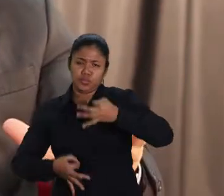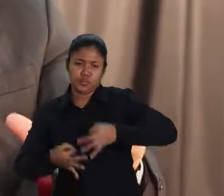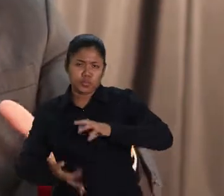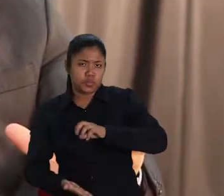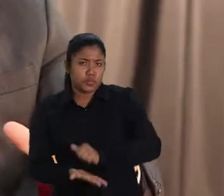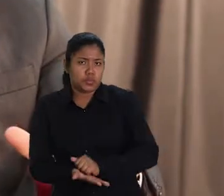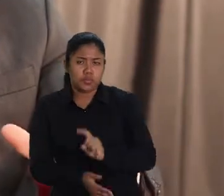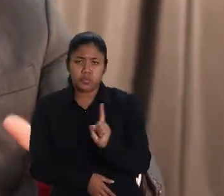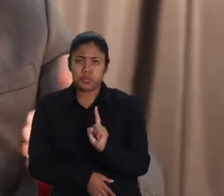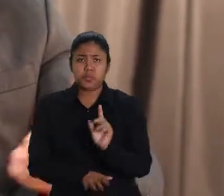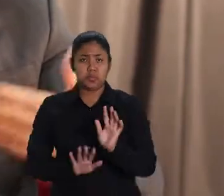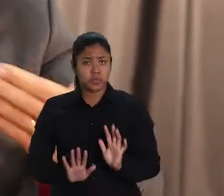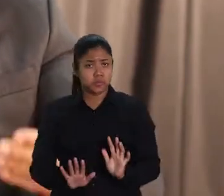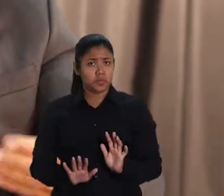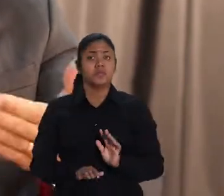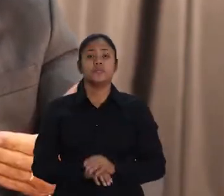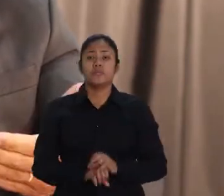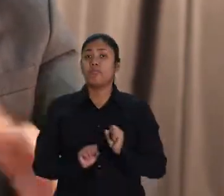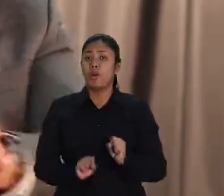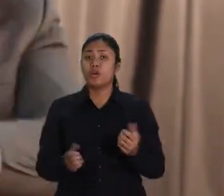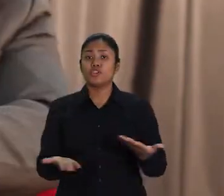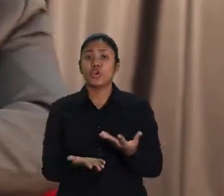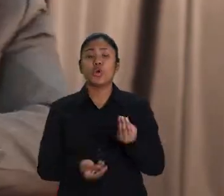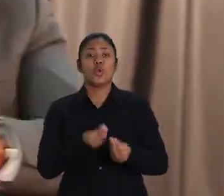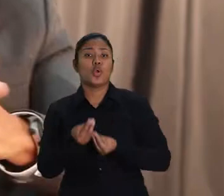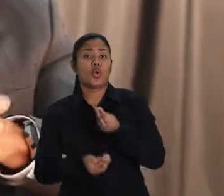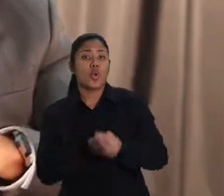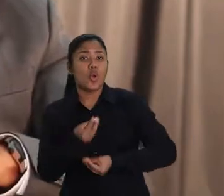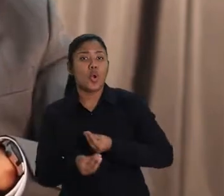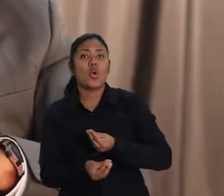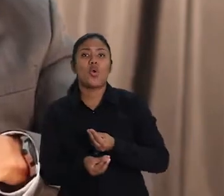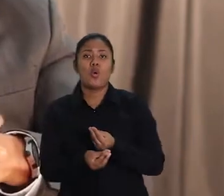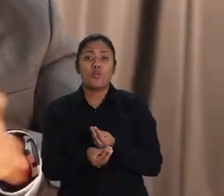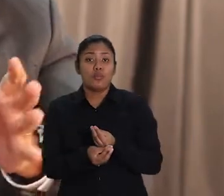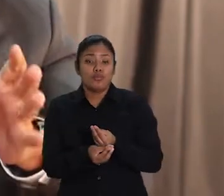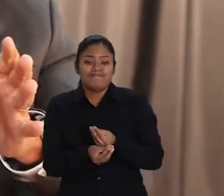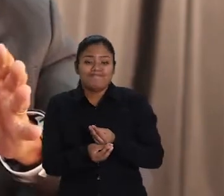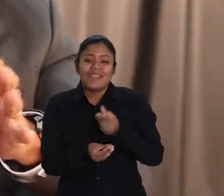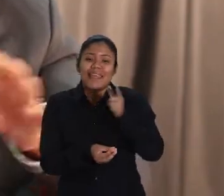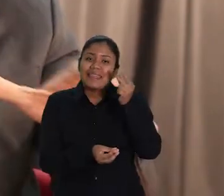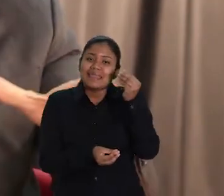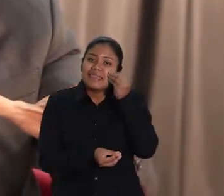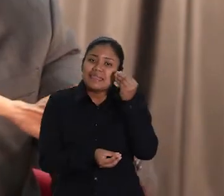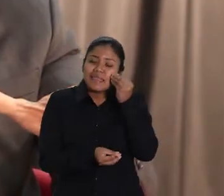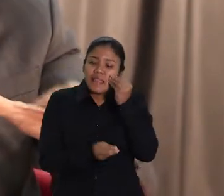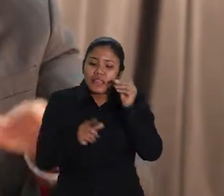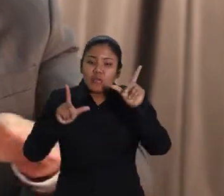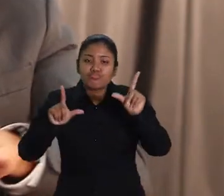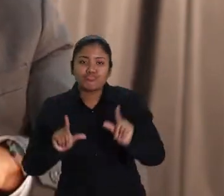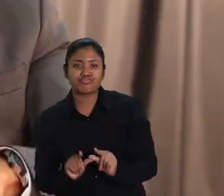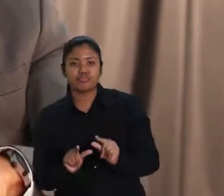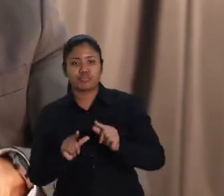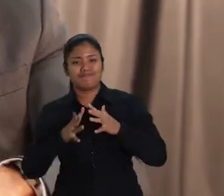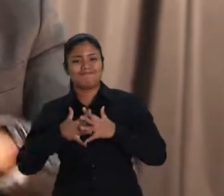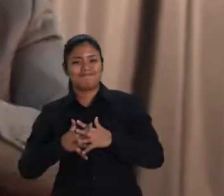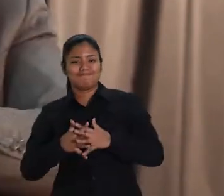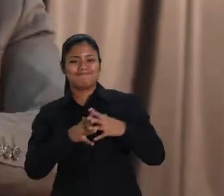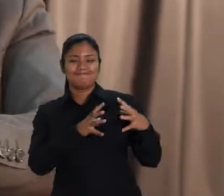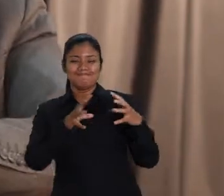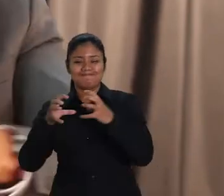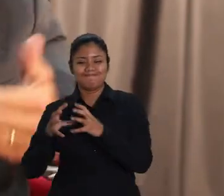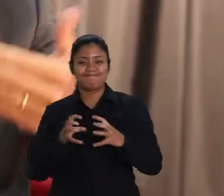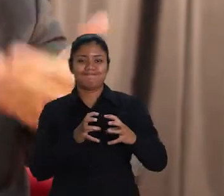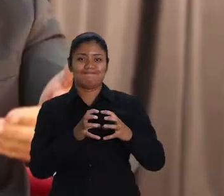precisa mais judicializar é muito mais sério e eficiente através das questões é dirimir esse conflito de forma essa judicial